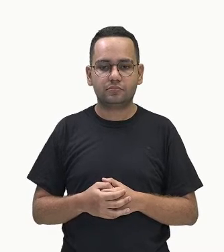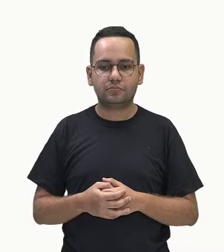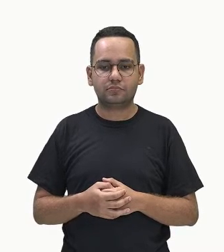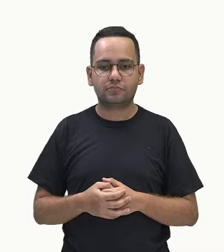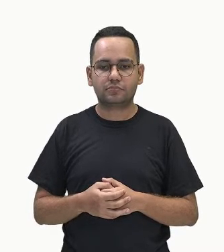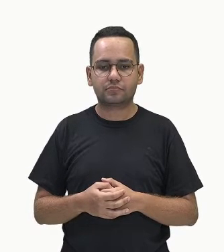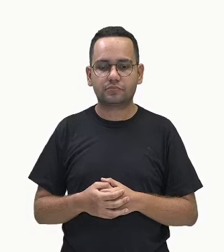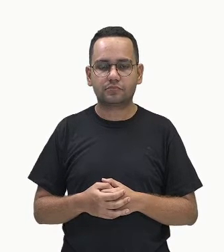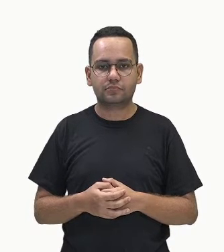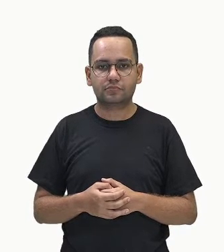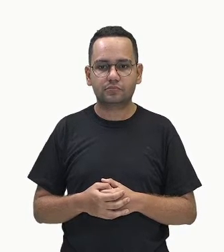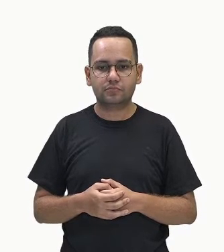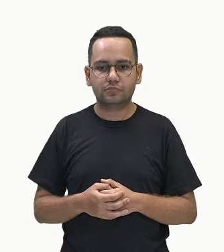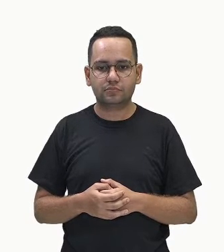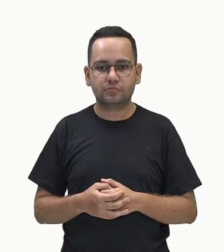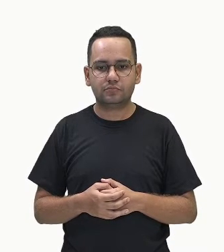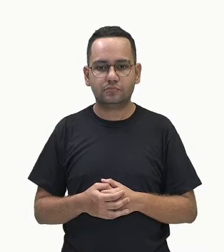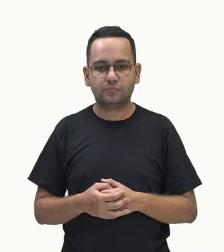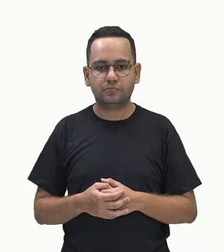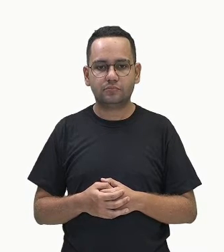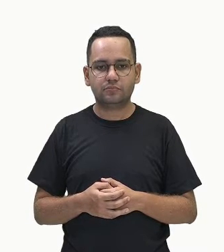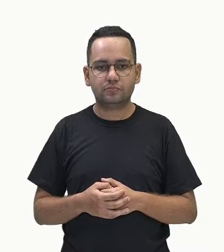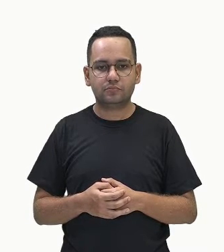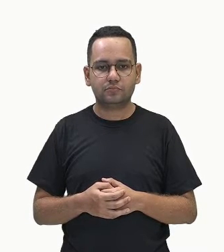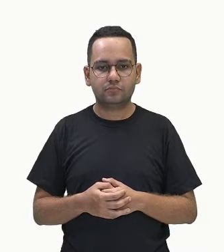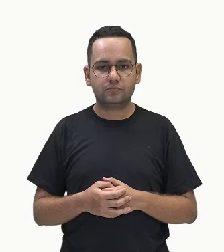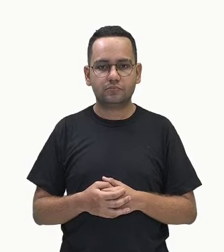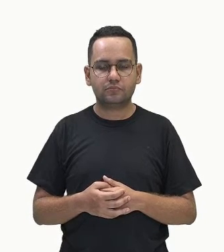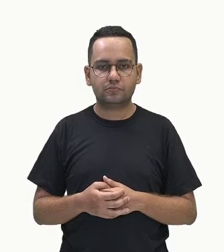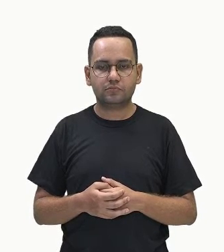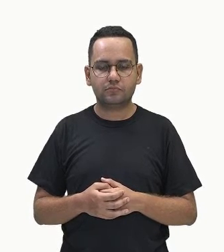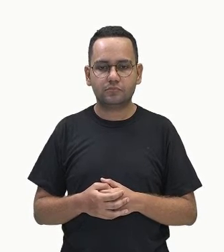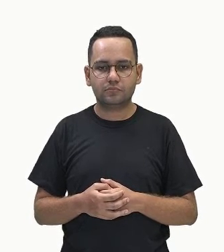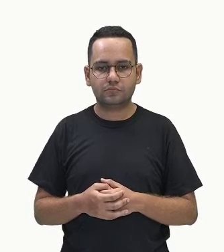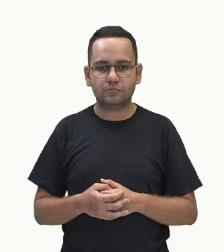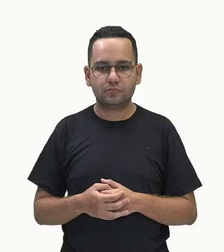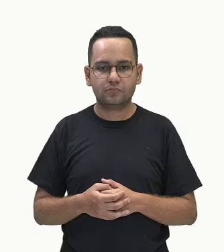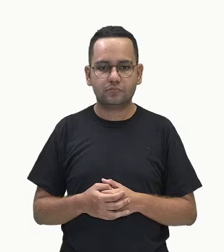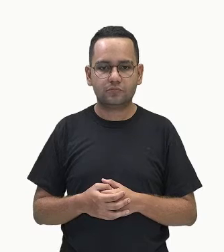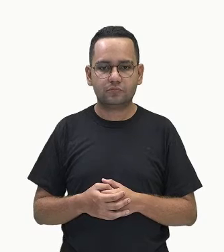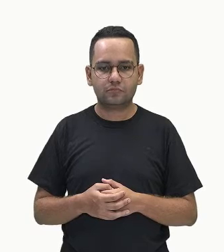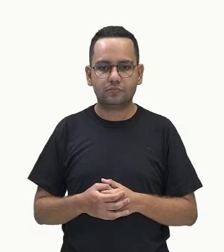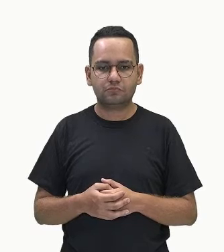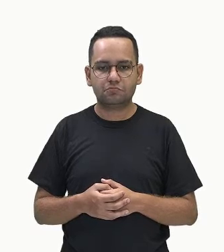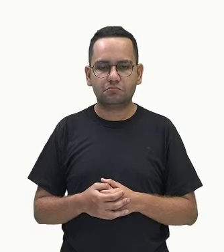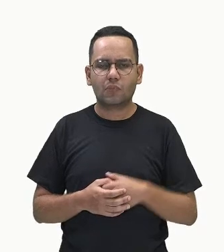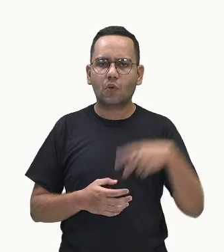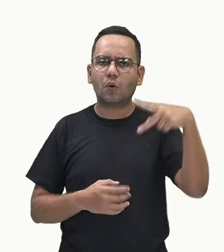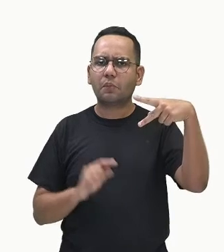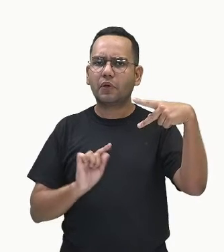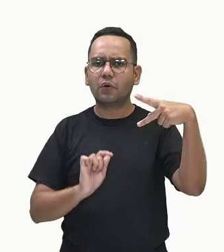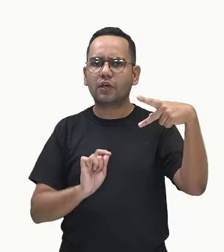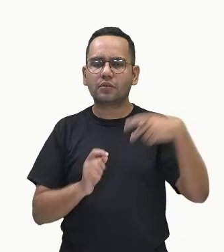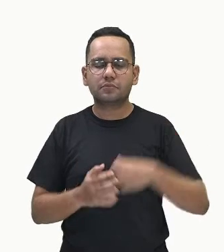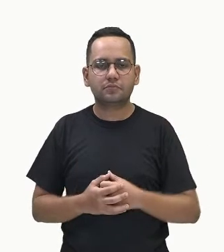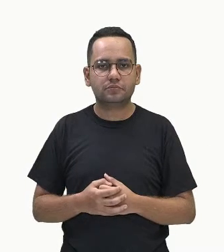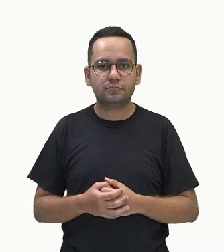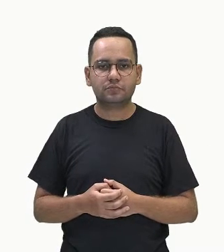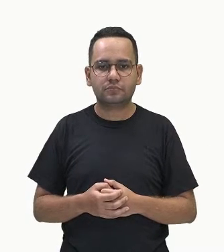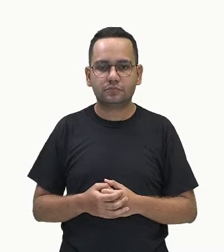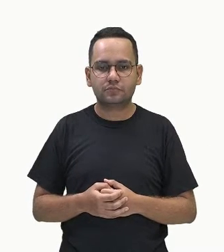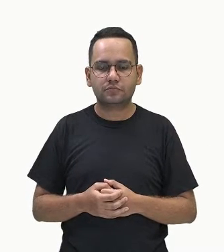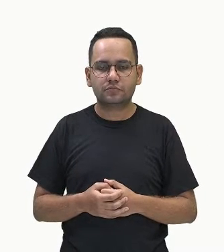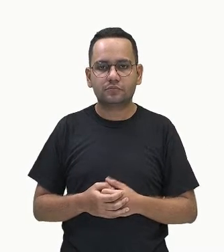uma vez, atenção aqui então comigo. Lembrem-se, o que é o perímetro mesmo? O perímetro é